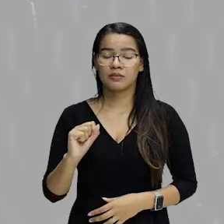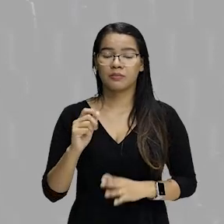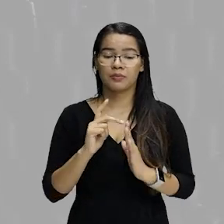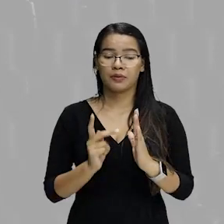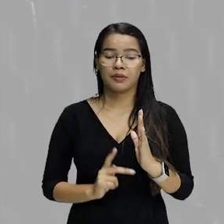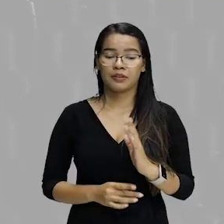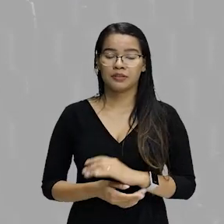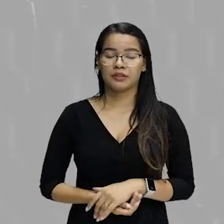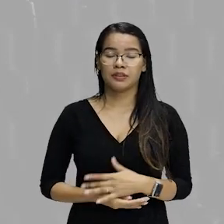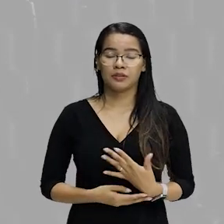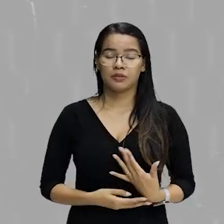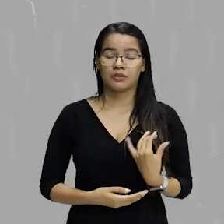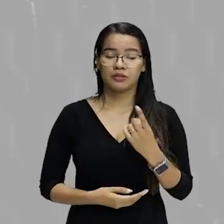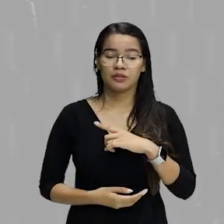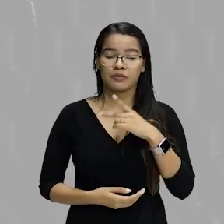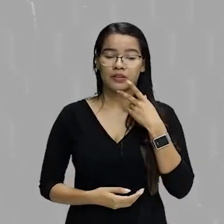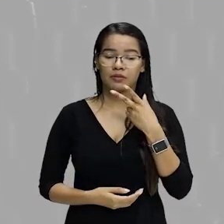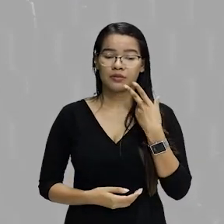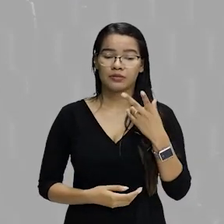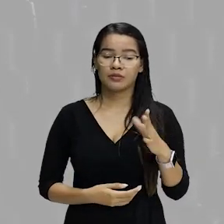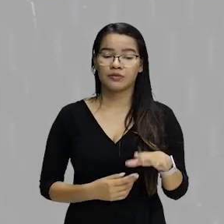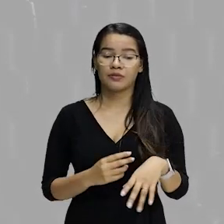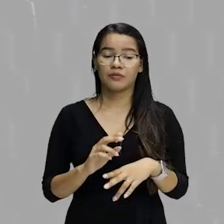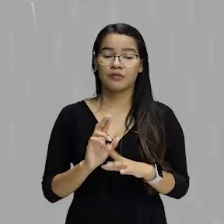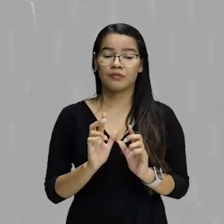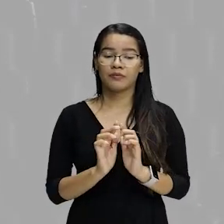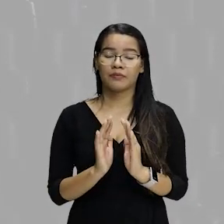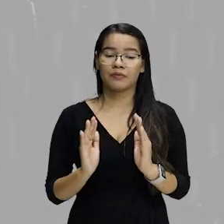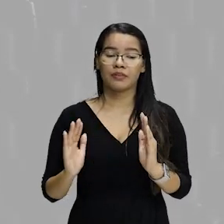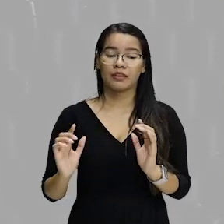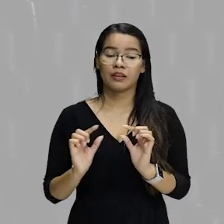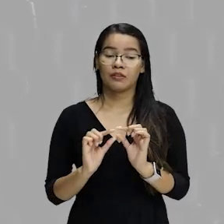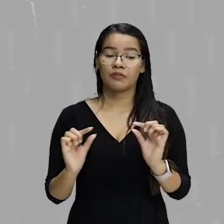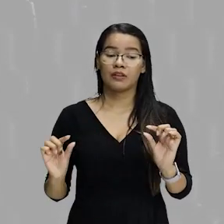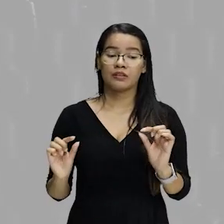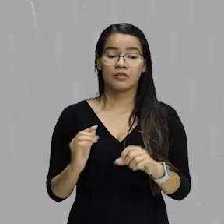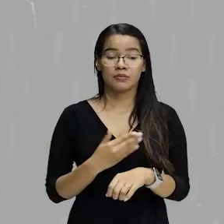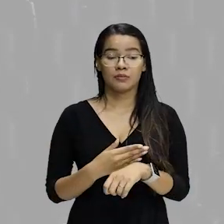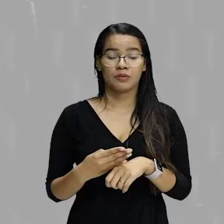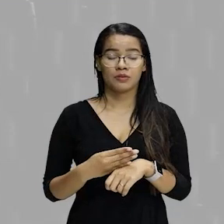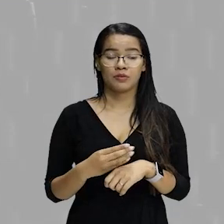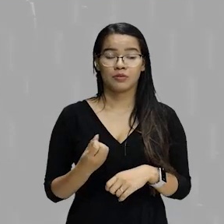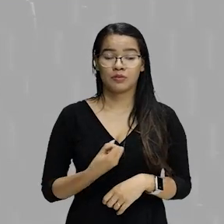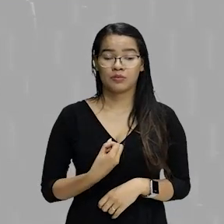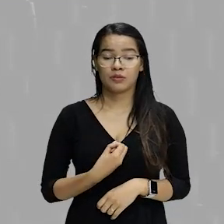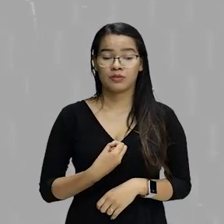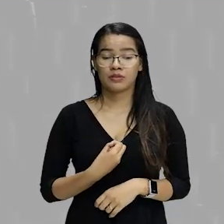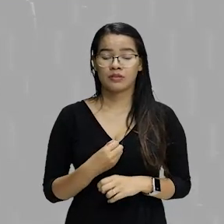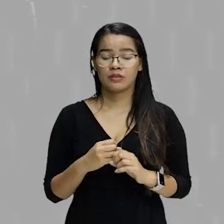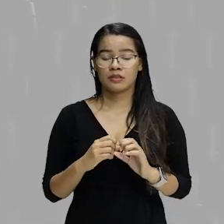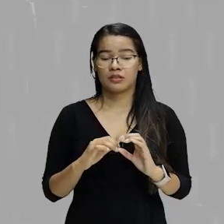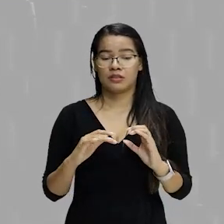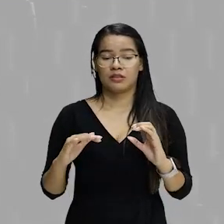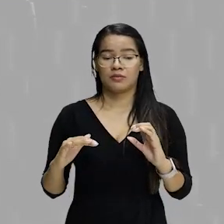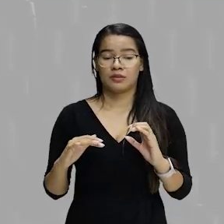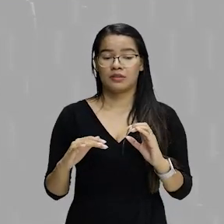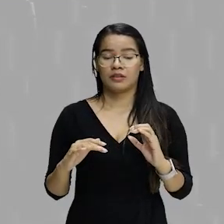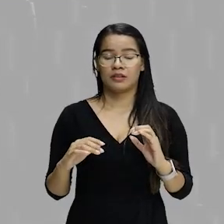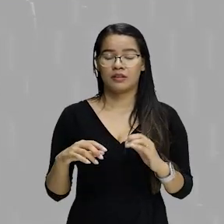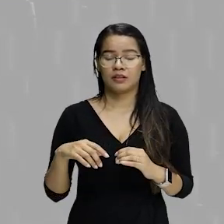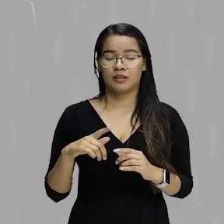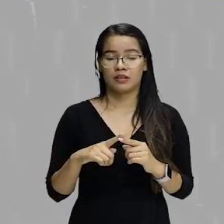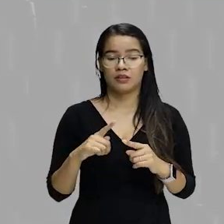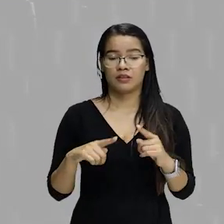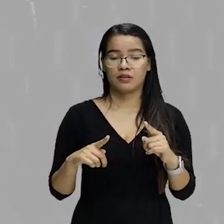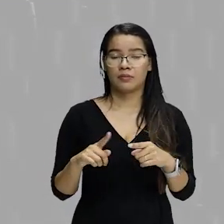assunto. Quando nós falamos de versos brancos, são versos com número de sílabas poéticas, né, regulares, mas sem a rima, que eu